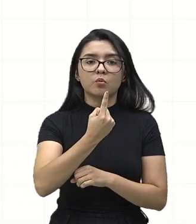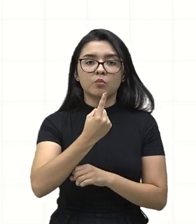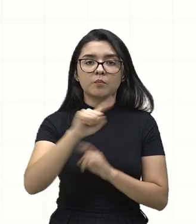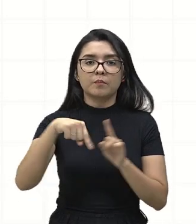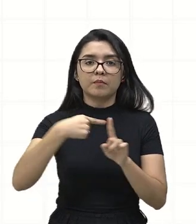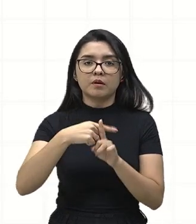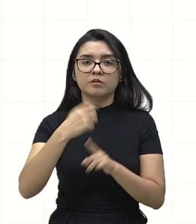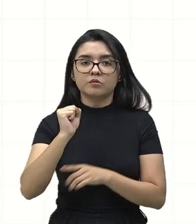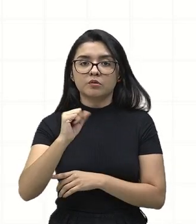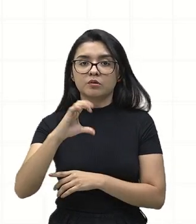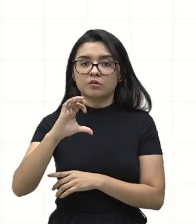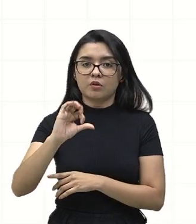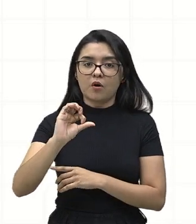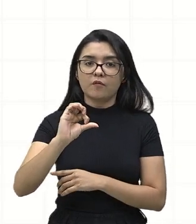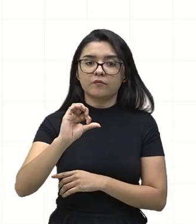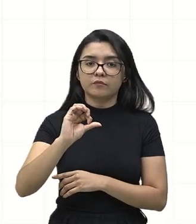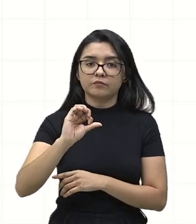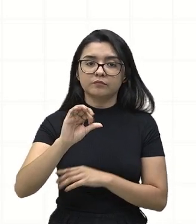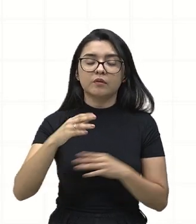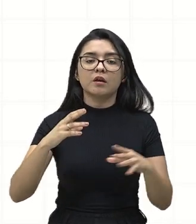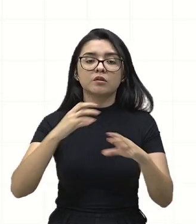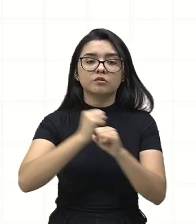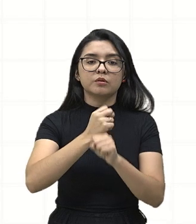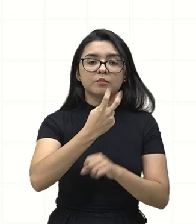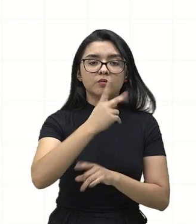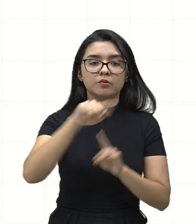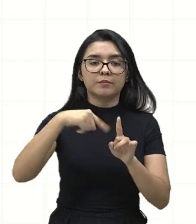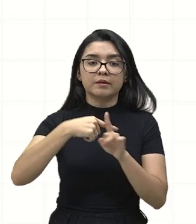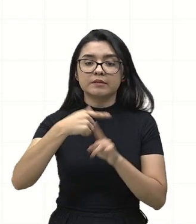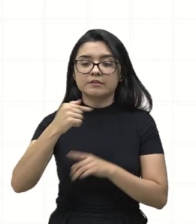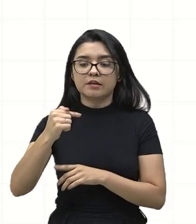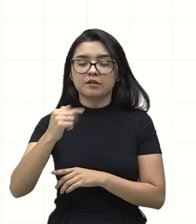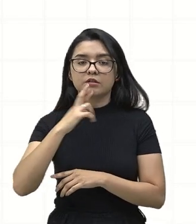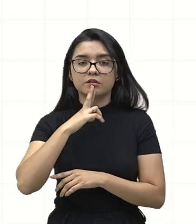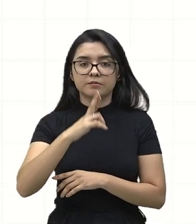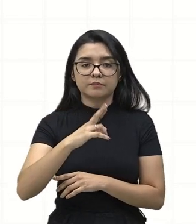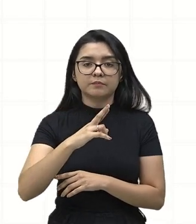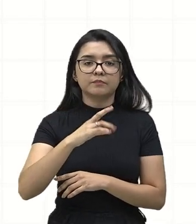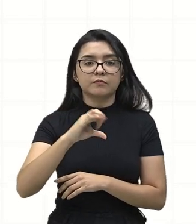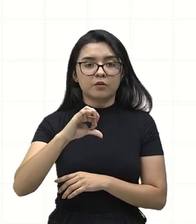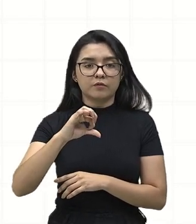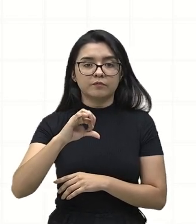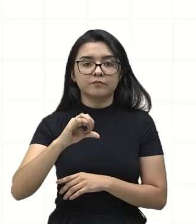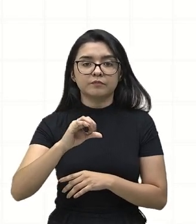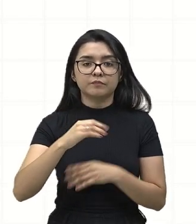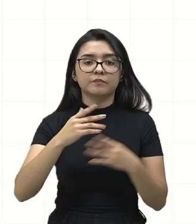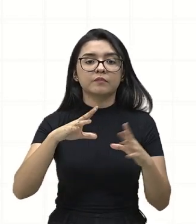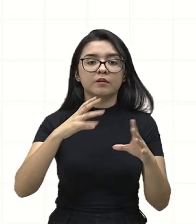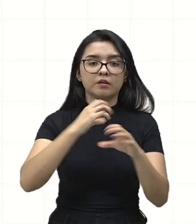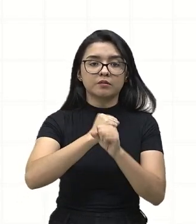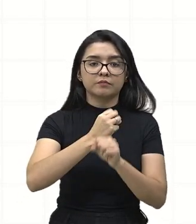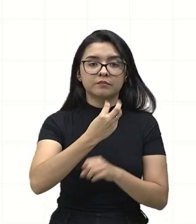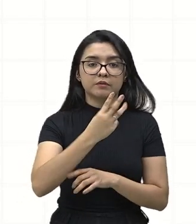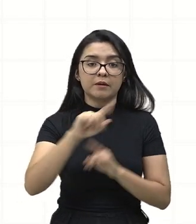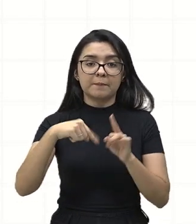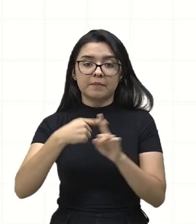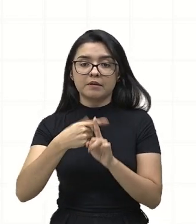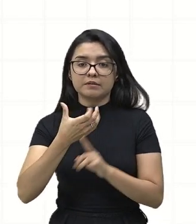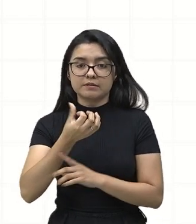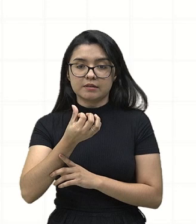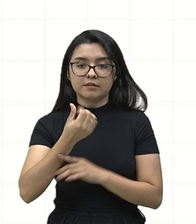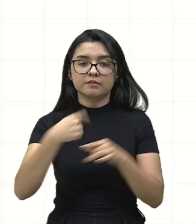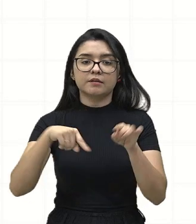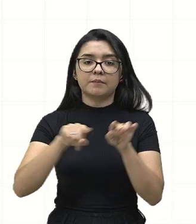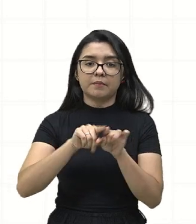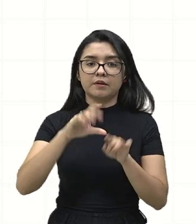8? 9. A soma do 2 com 7? 9 também. A soma do 3 com 6?